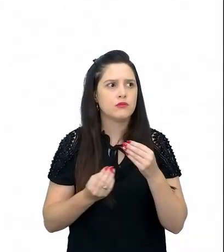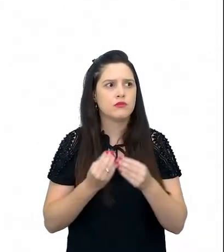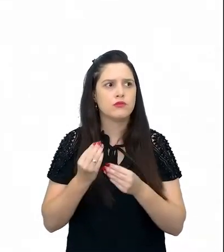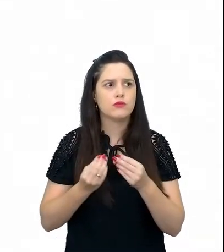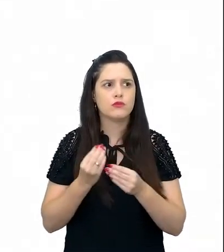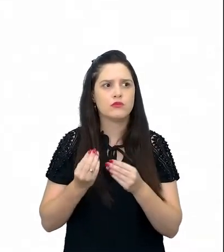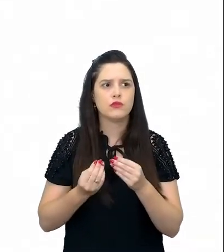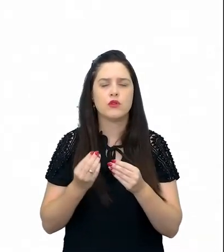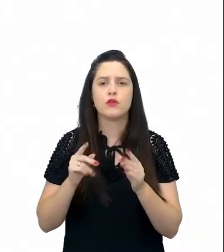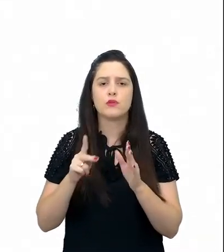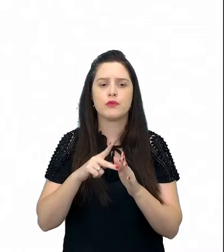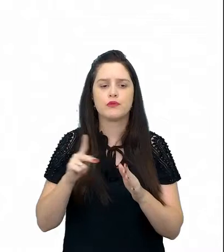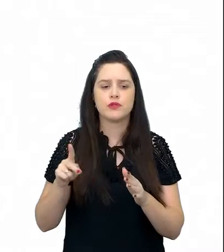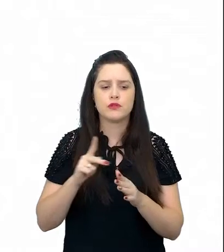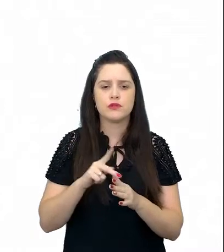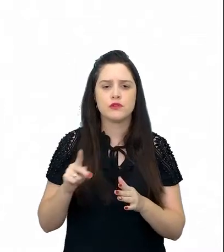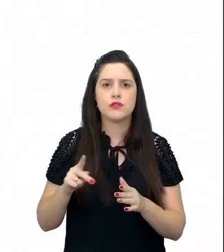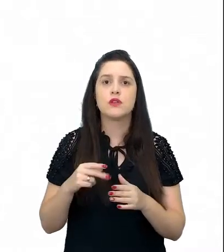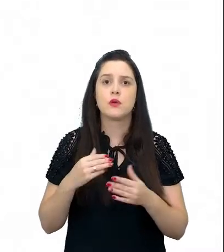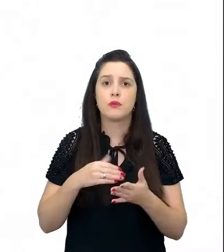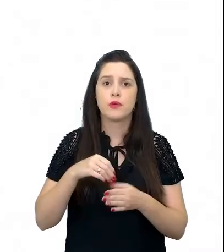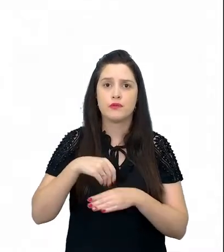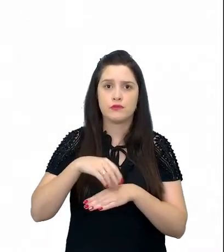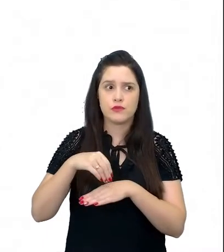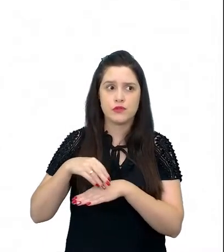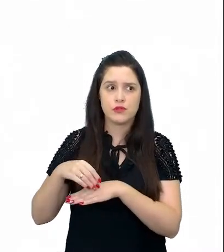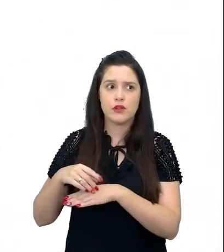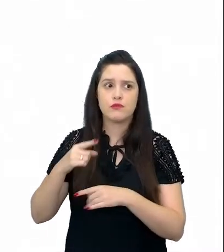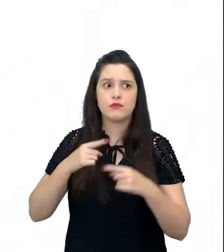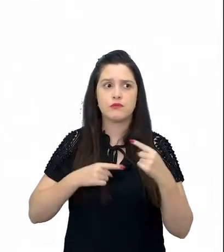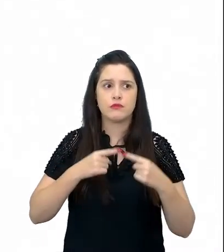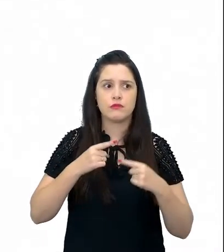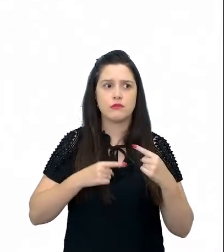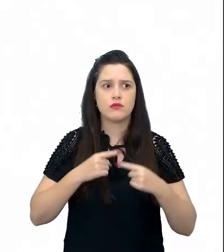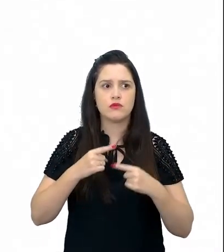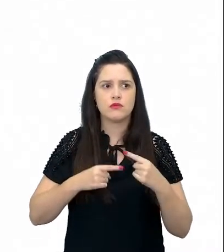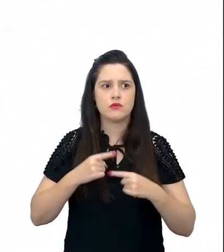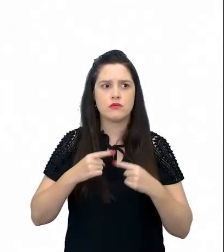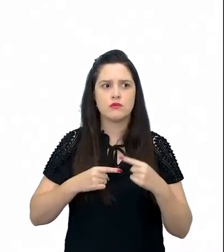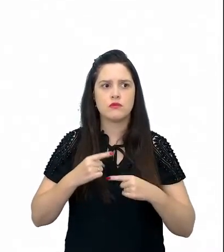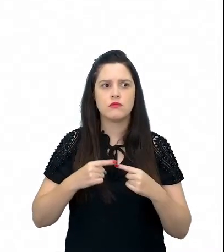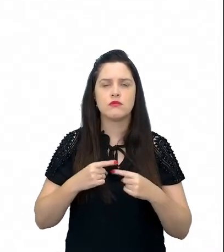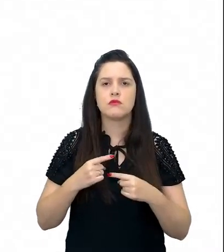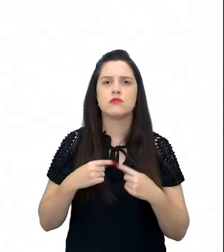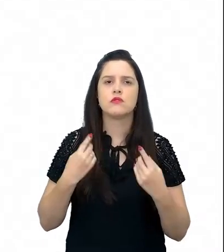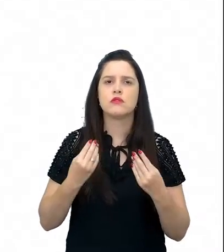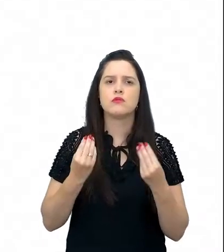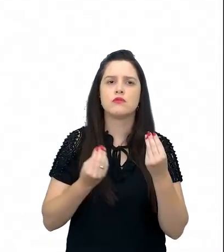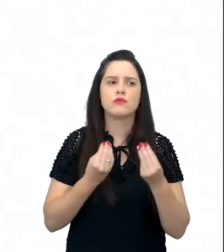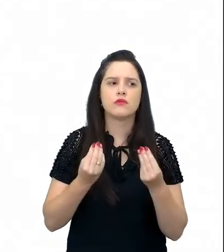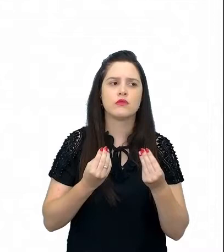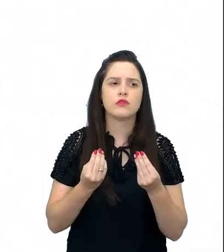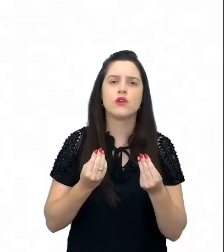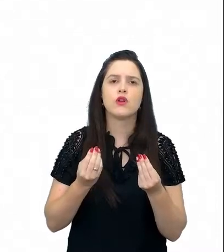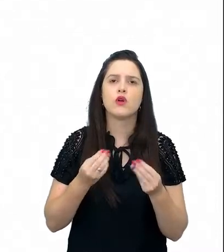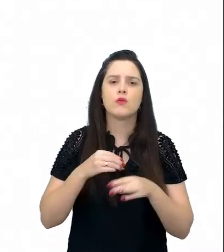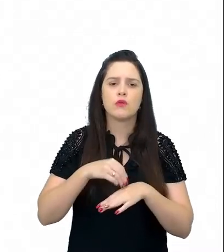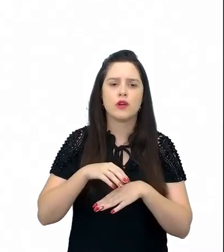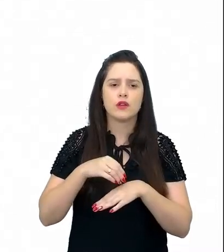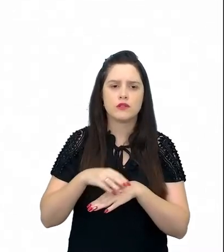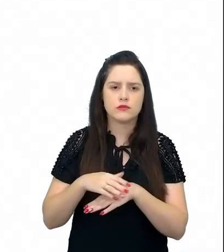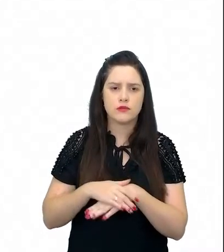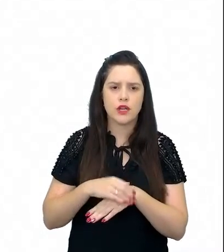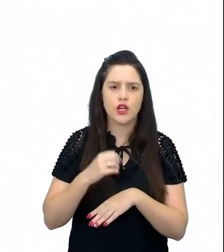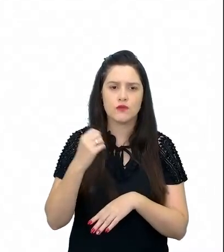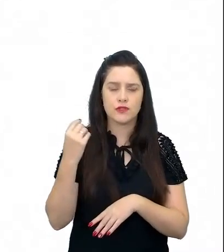Então, professor, aqui eu coloco para vocês, vamos discutir isso. Ah, ele não tem problema. Ótimo, eu vou para frente. Como que eu vou para frente? Numa outra atividade